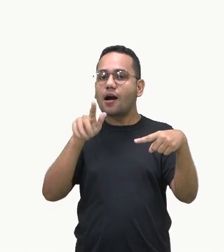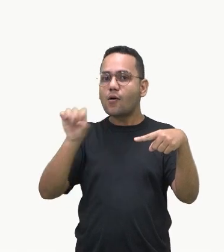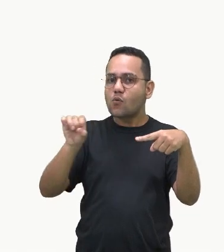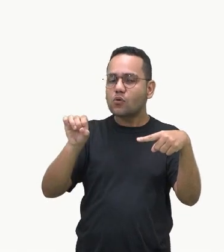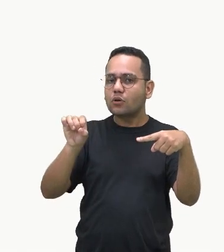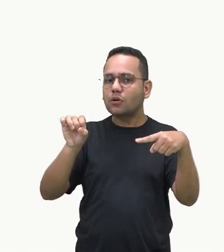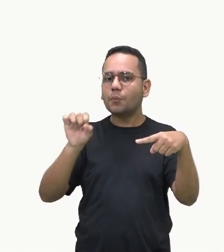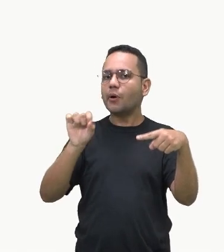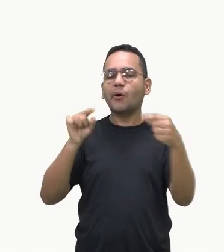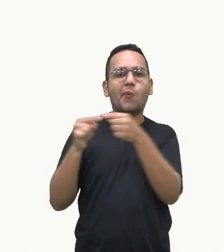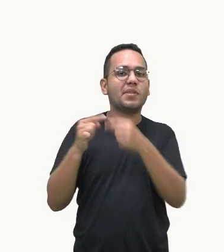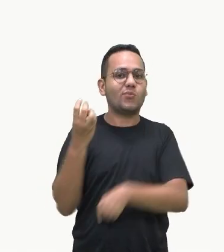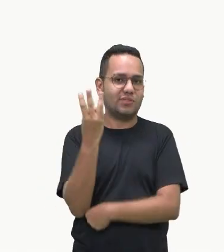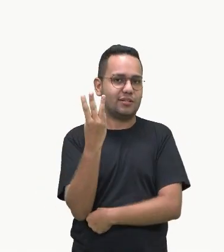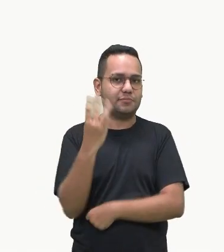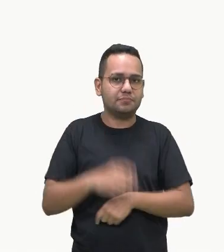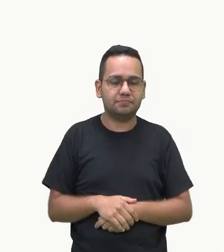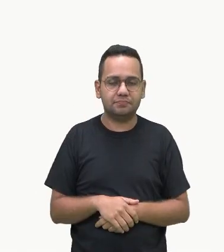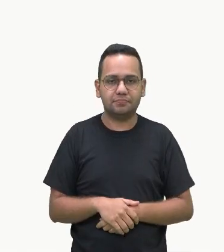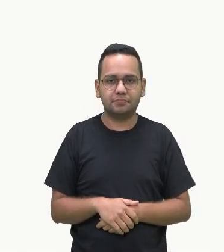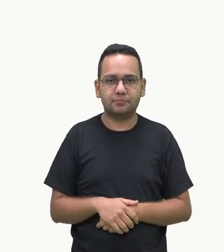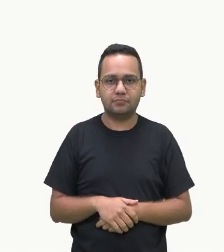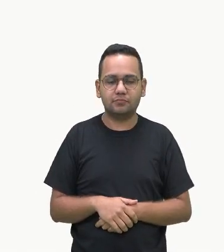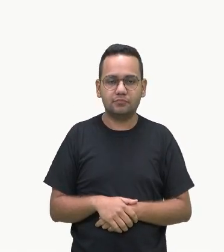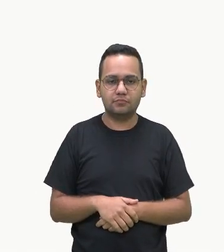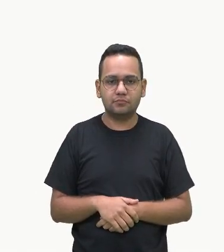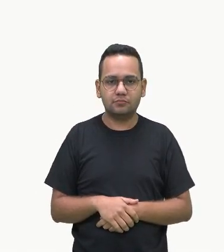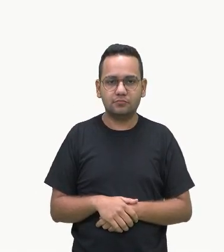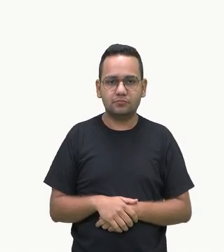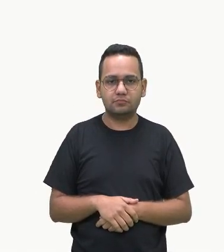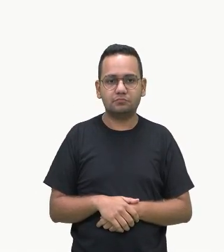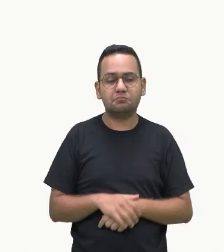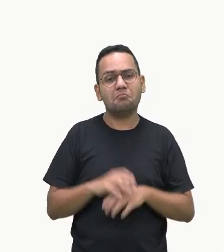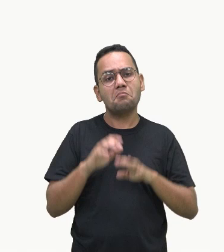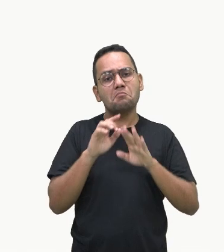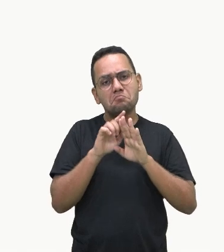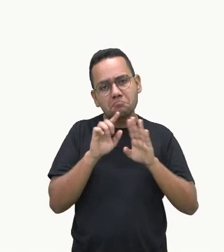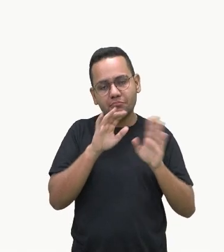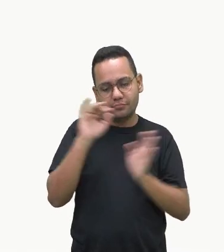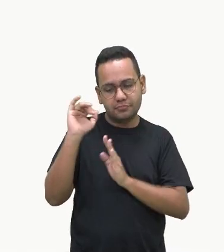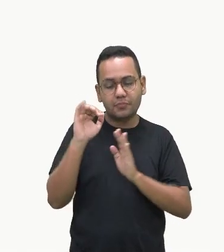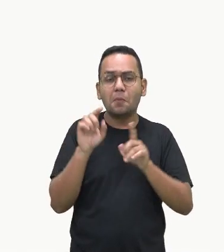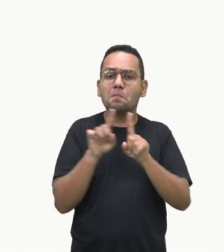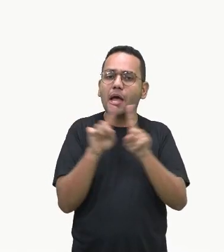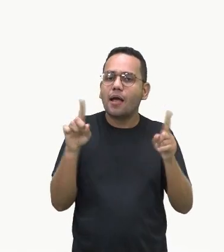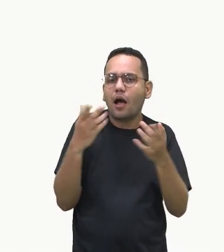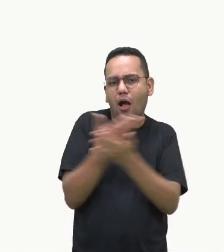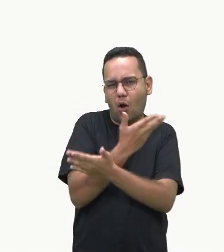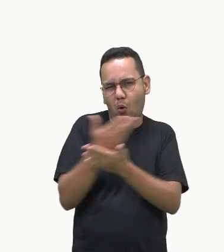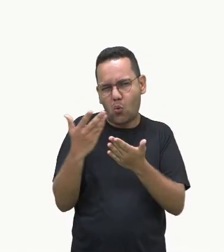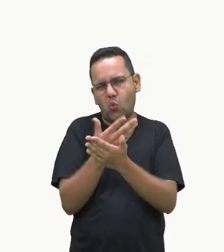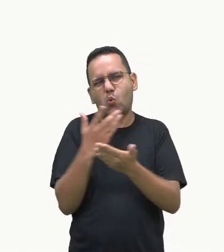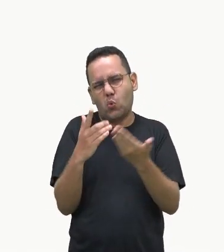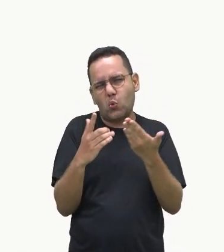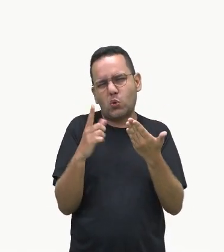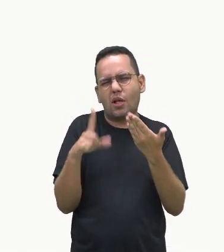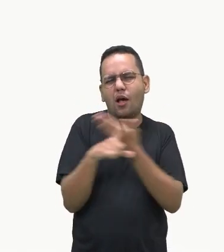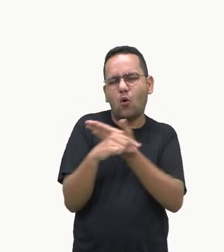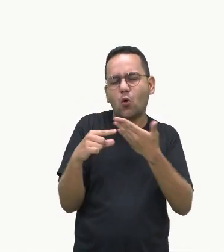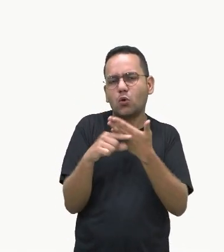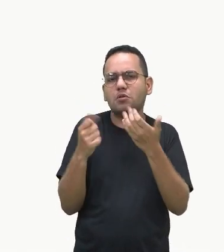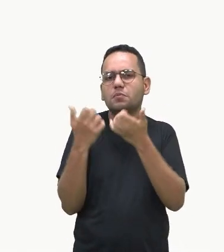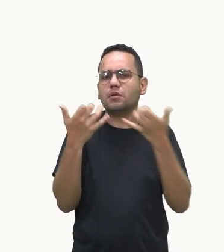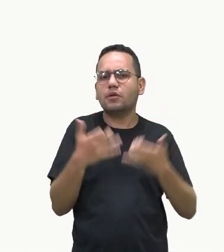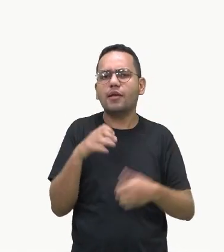3 ângulos. Mas também há alguns autores aí na matemática que chamam de trilátero, porque